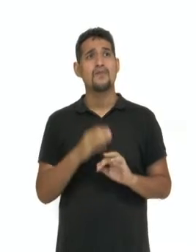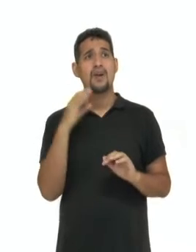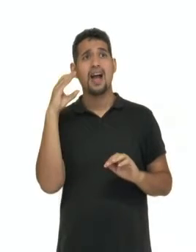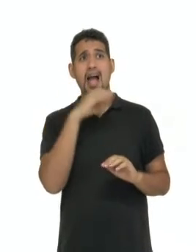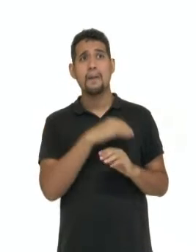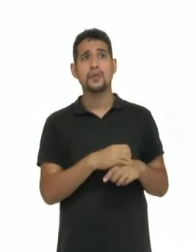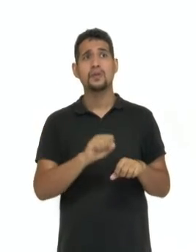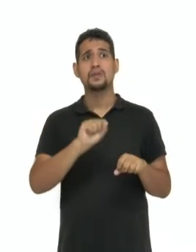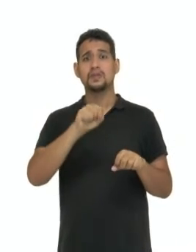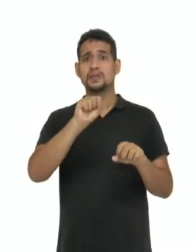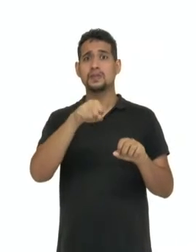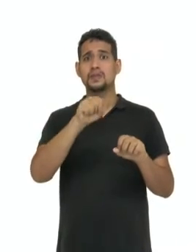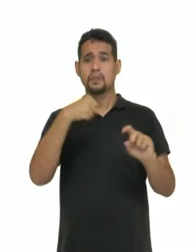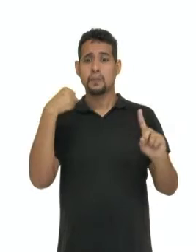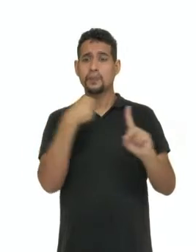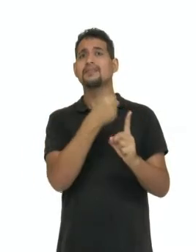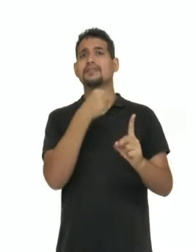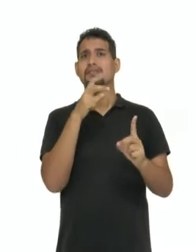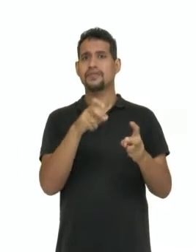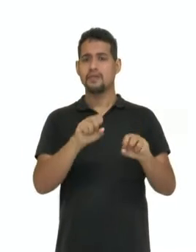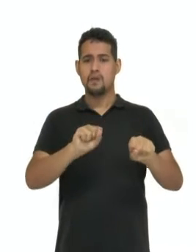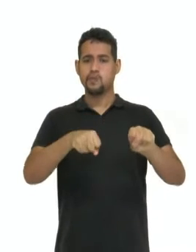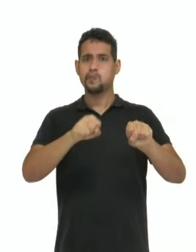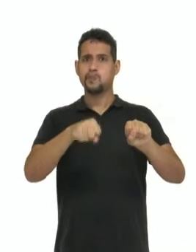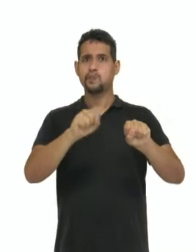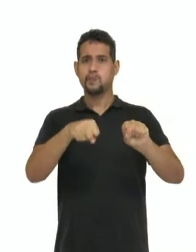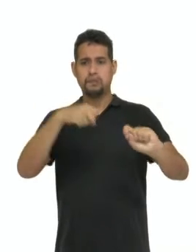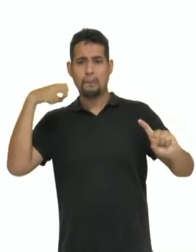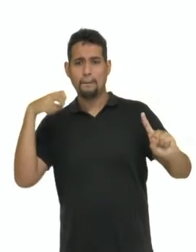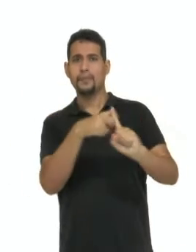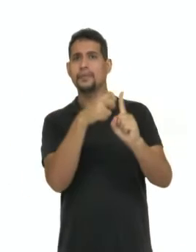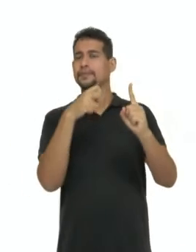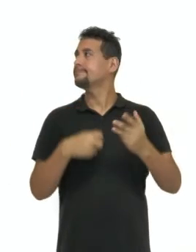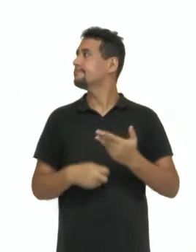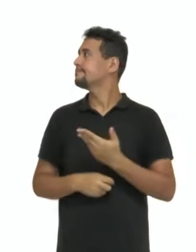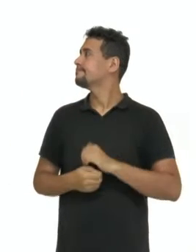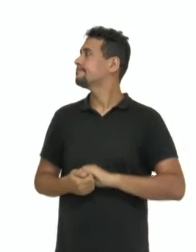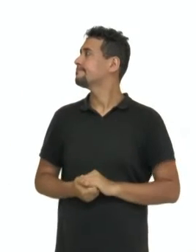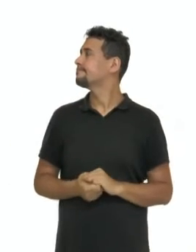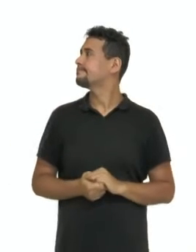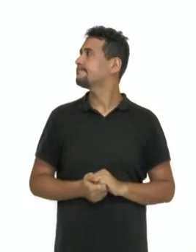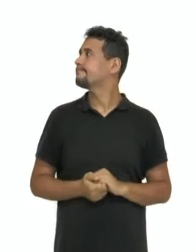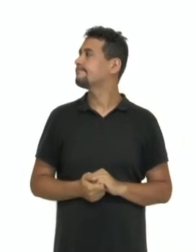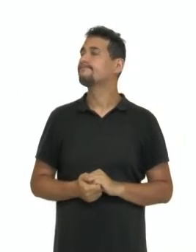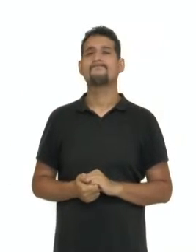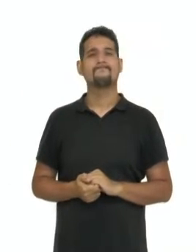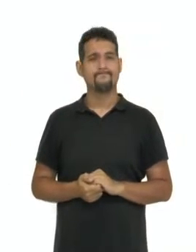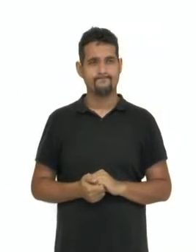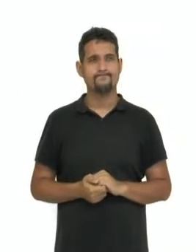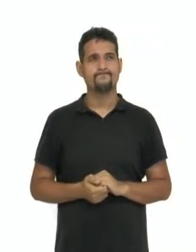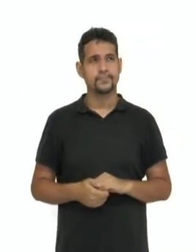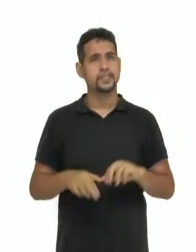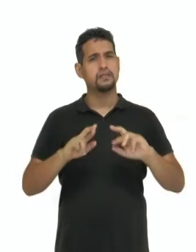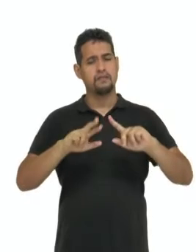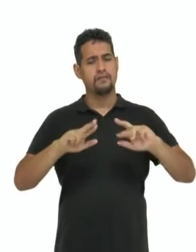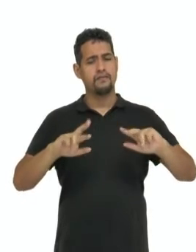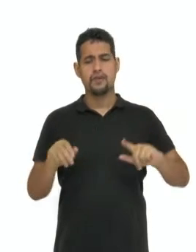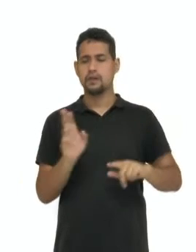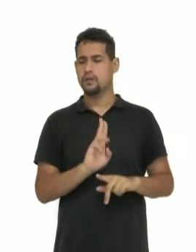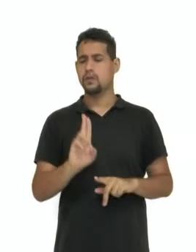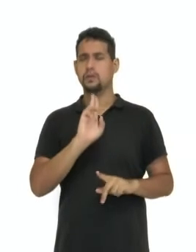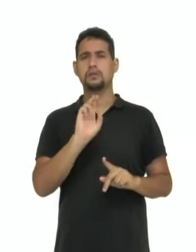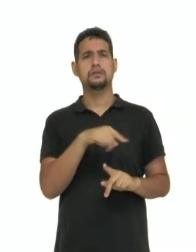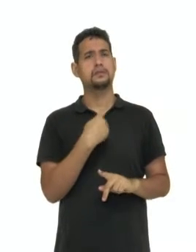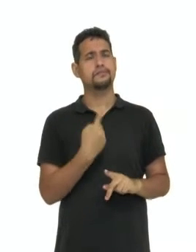de olhos. Observem a imagem, tá? Las locuciones adverbiales pueden